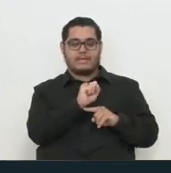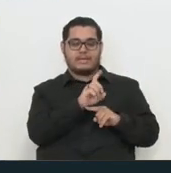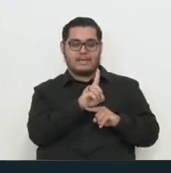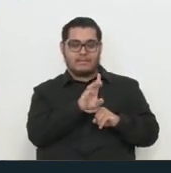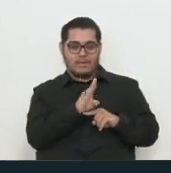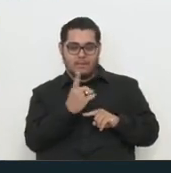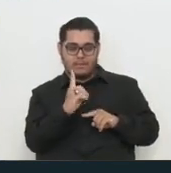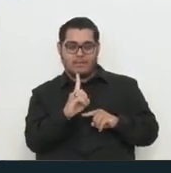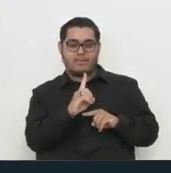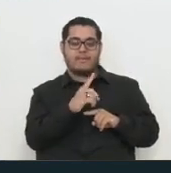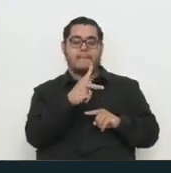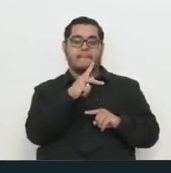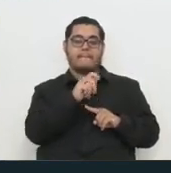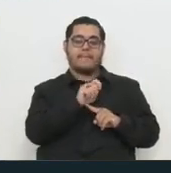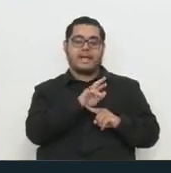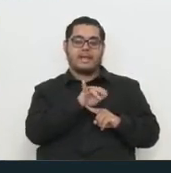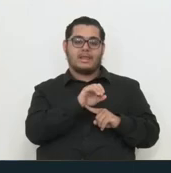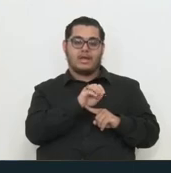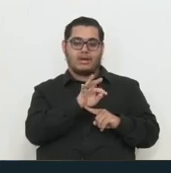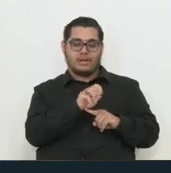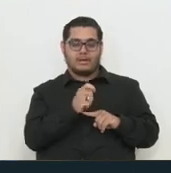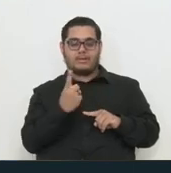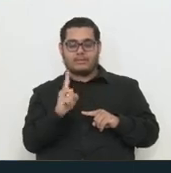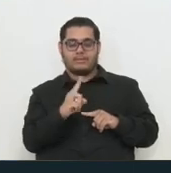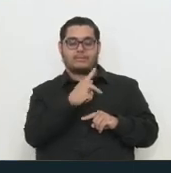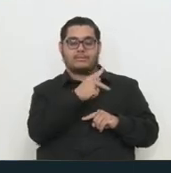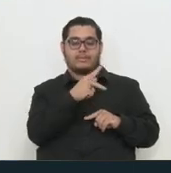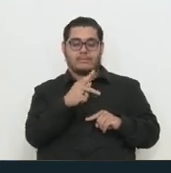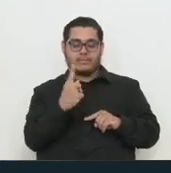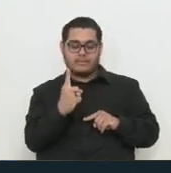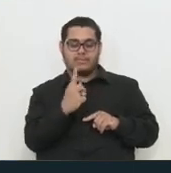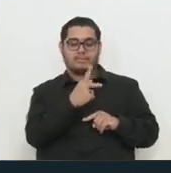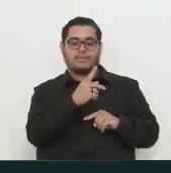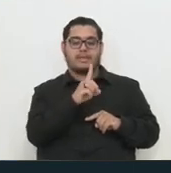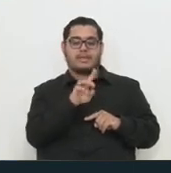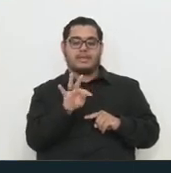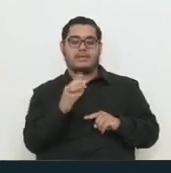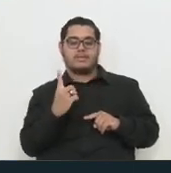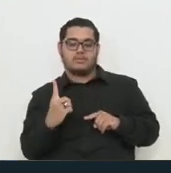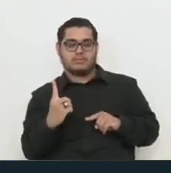patriota um PP um PDT 1